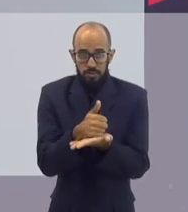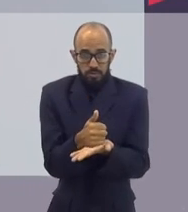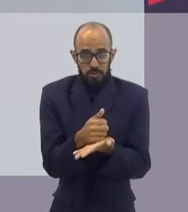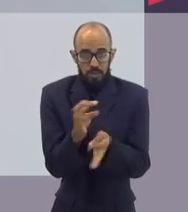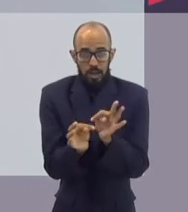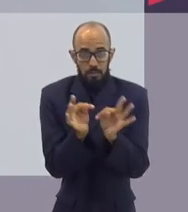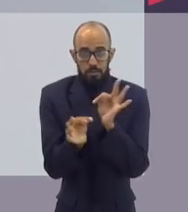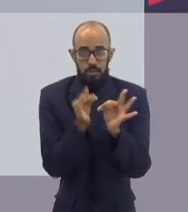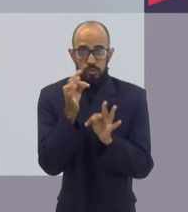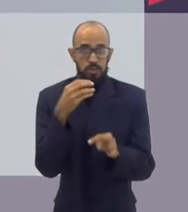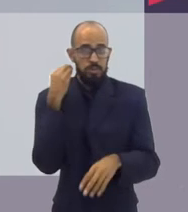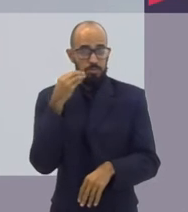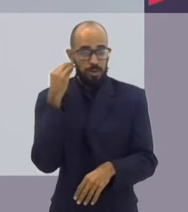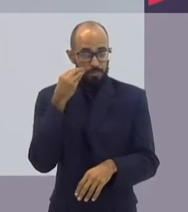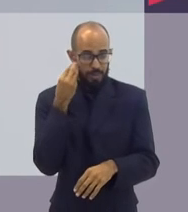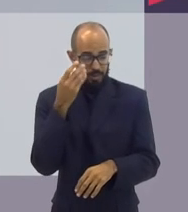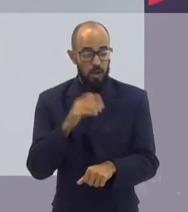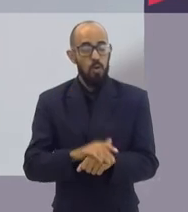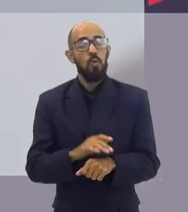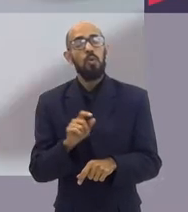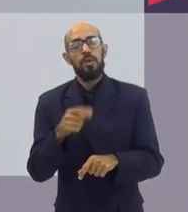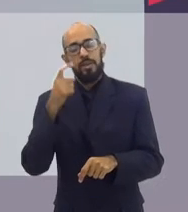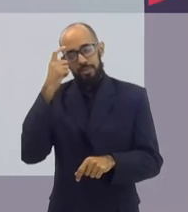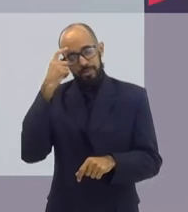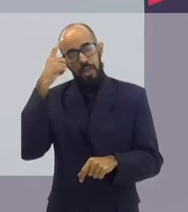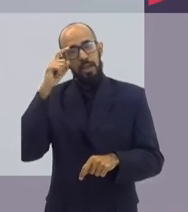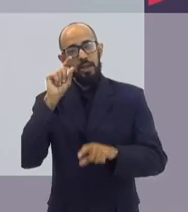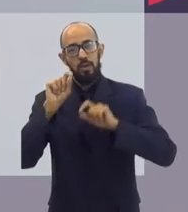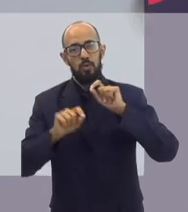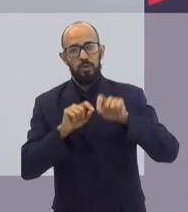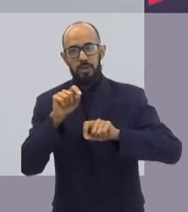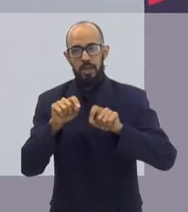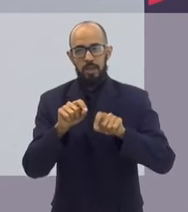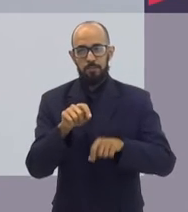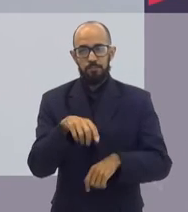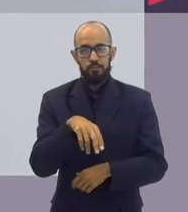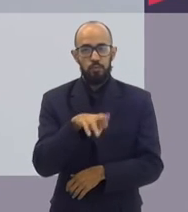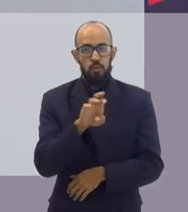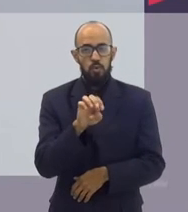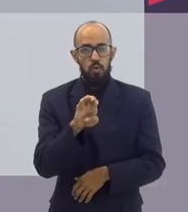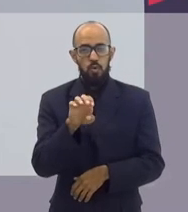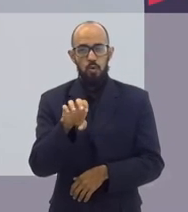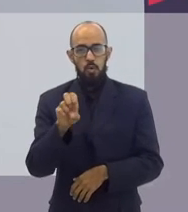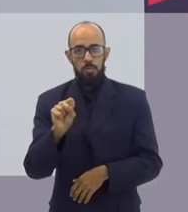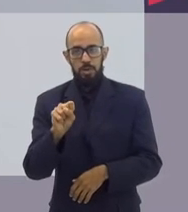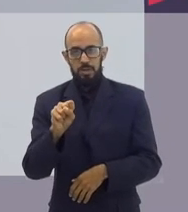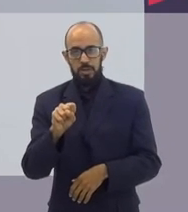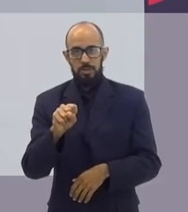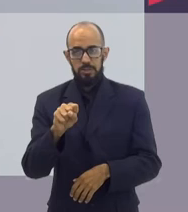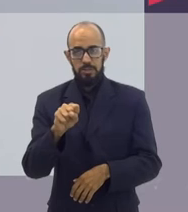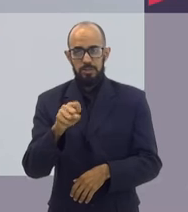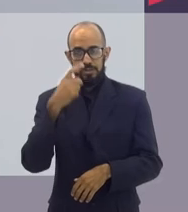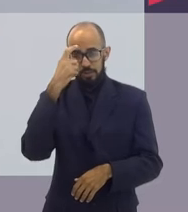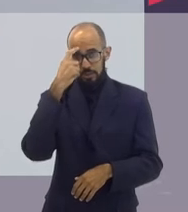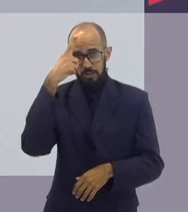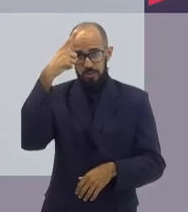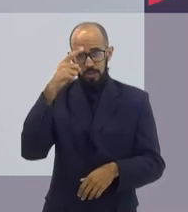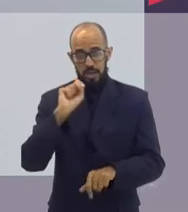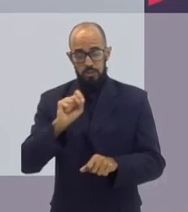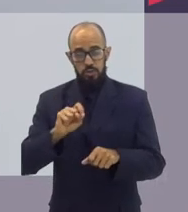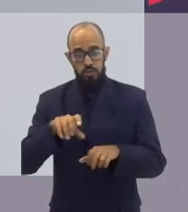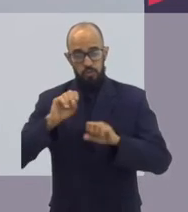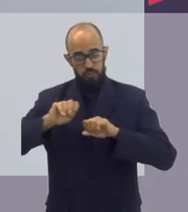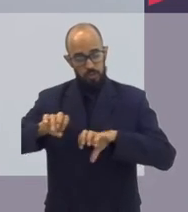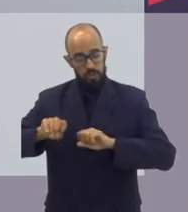Terapêutica Experimental, e a ideia foi, através de um grupo de trabalho de educação, de